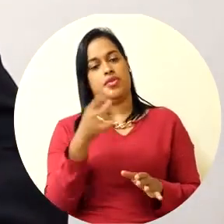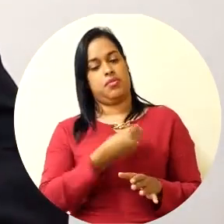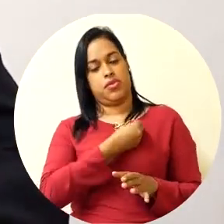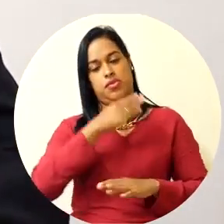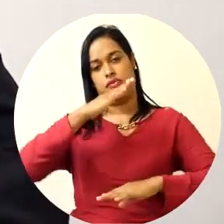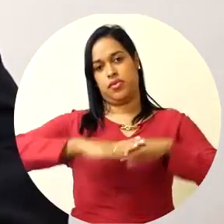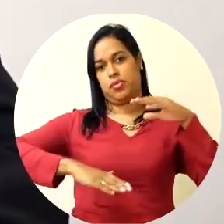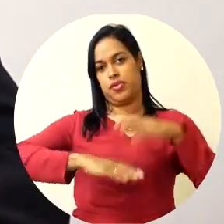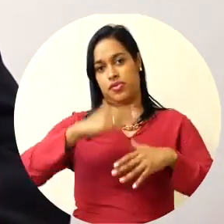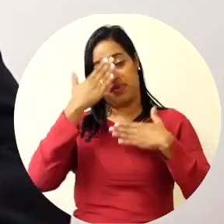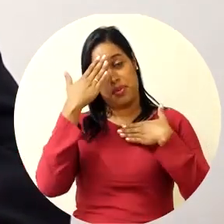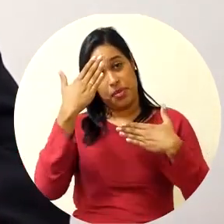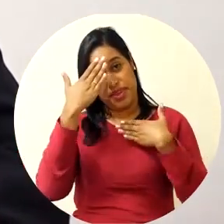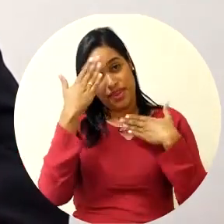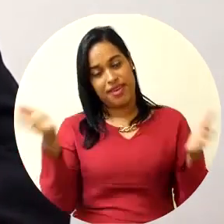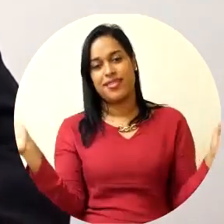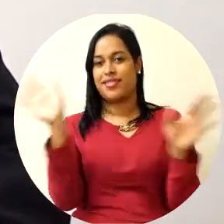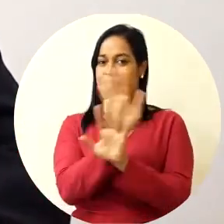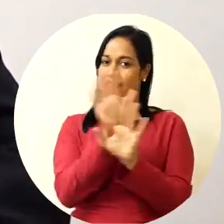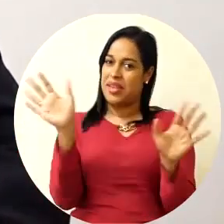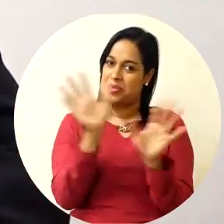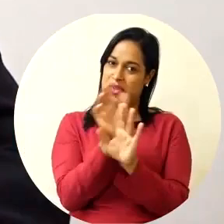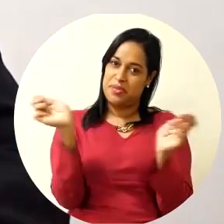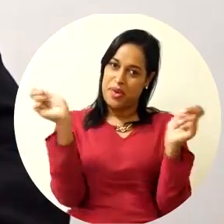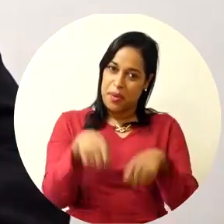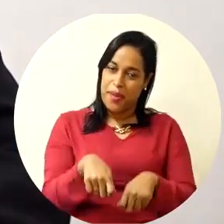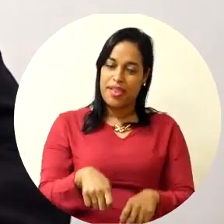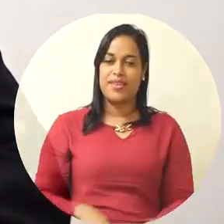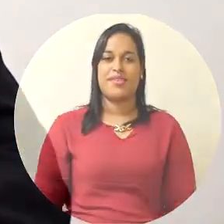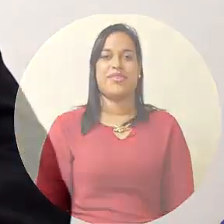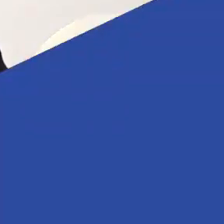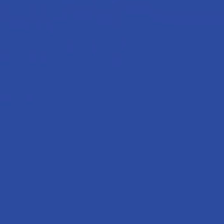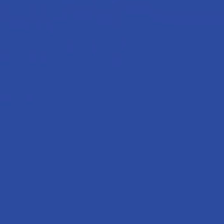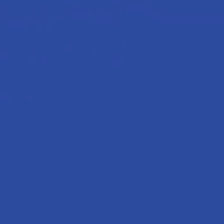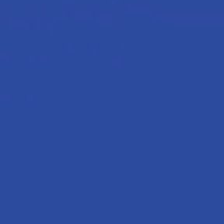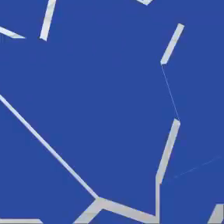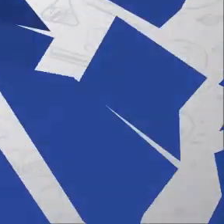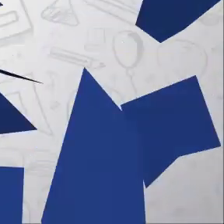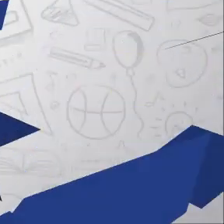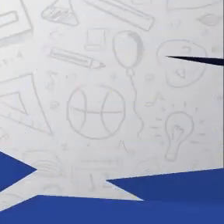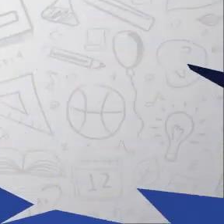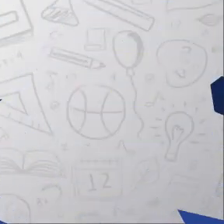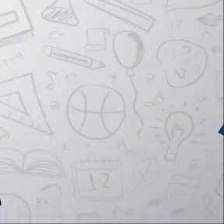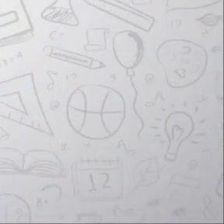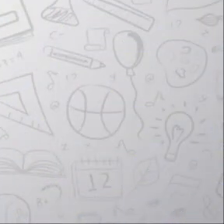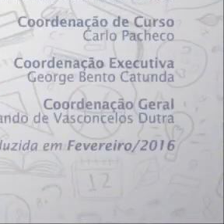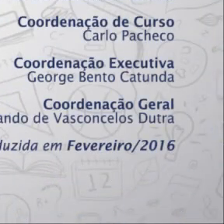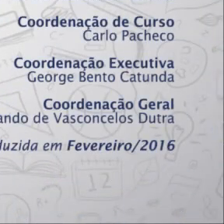importantes para a sua vida profissional. Muito obrigado, até a próxima competência.